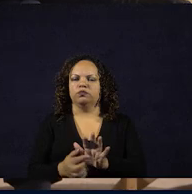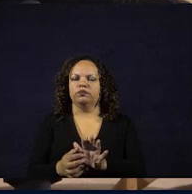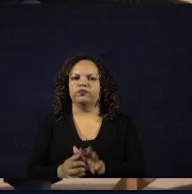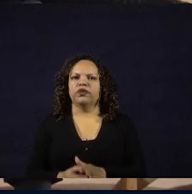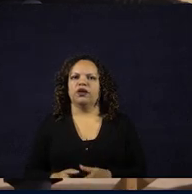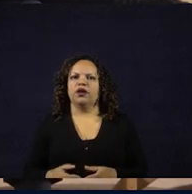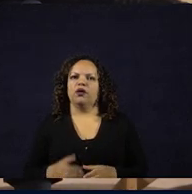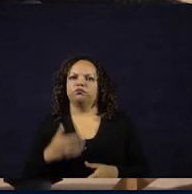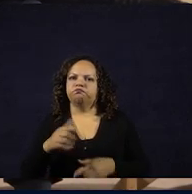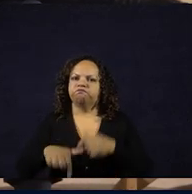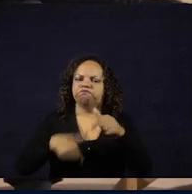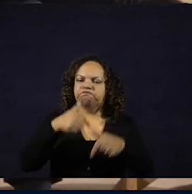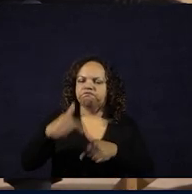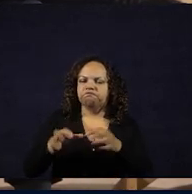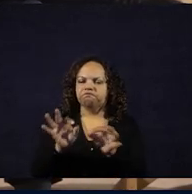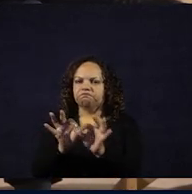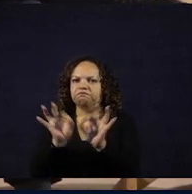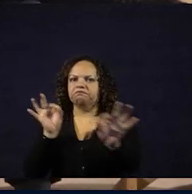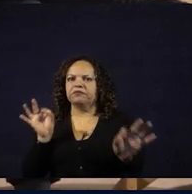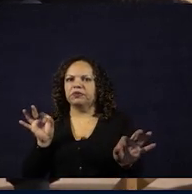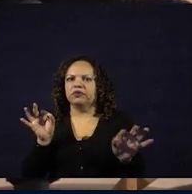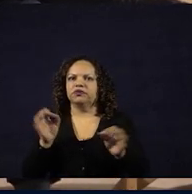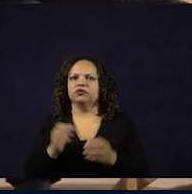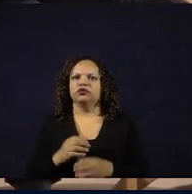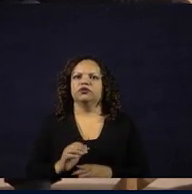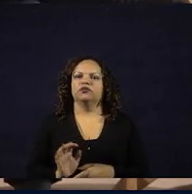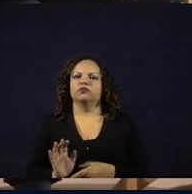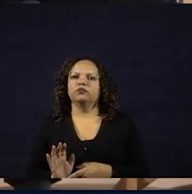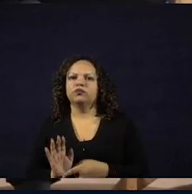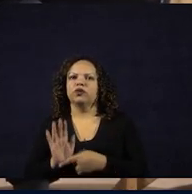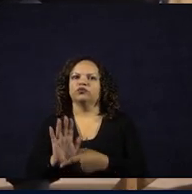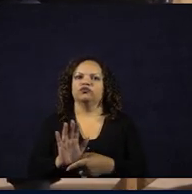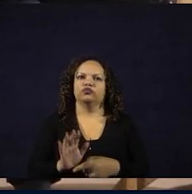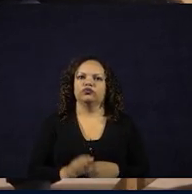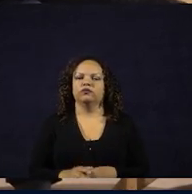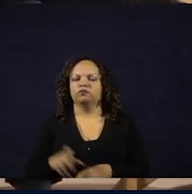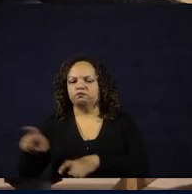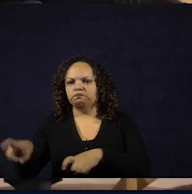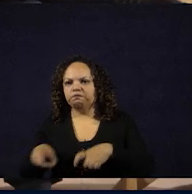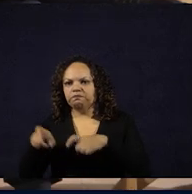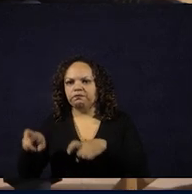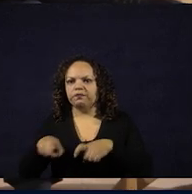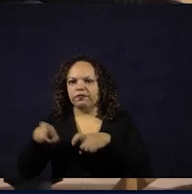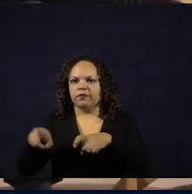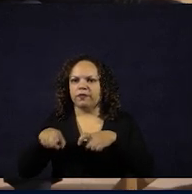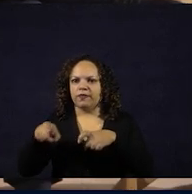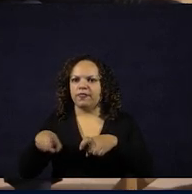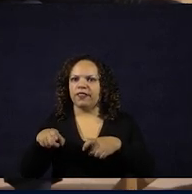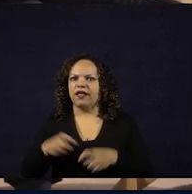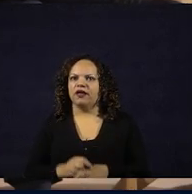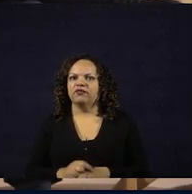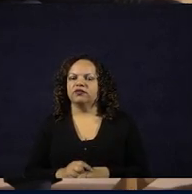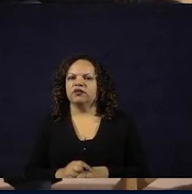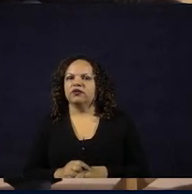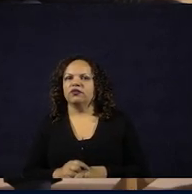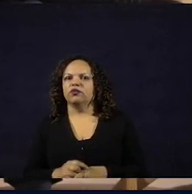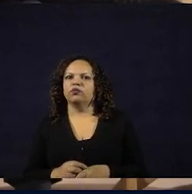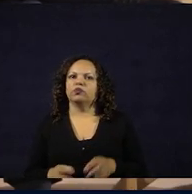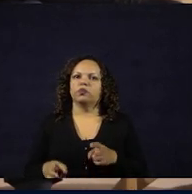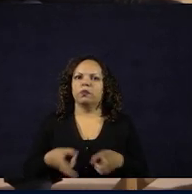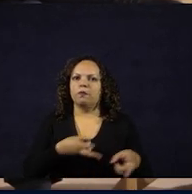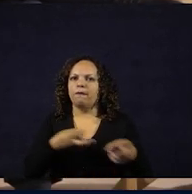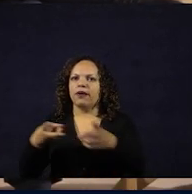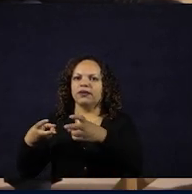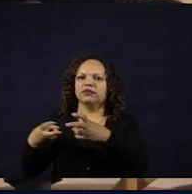distância acompanhamento de lavouras à distância mas aí você olha na rastreabilidade né como é que